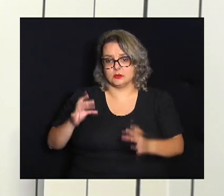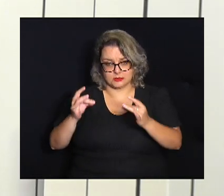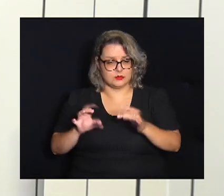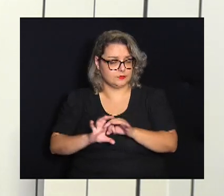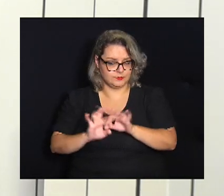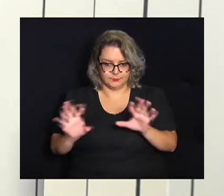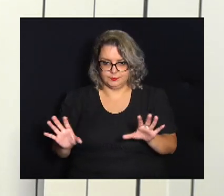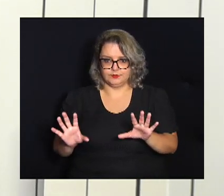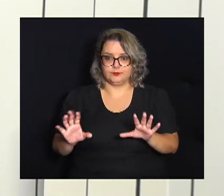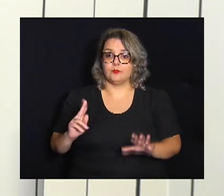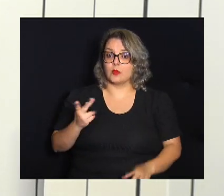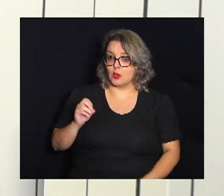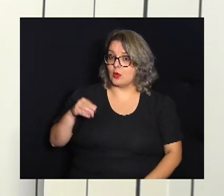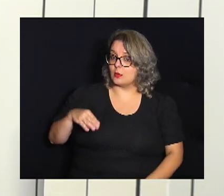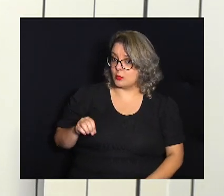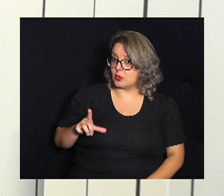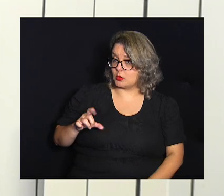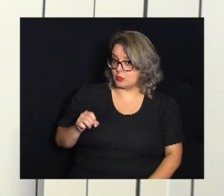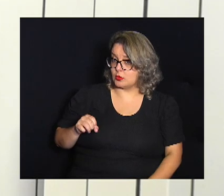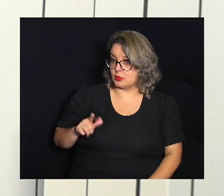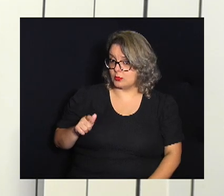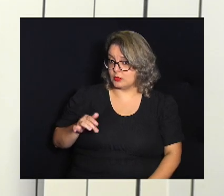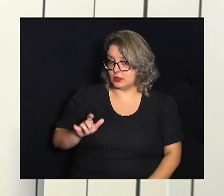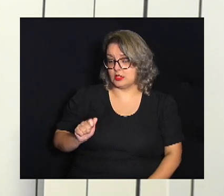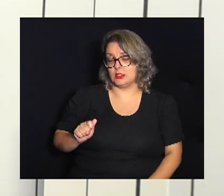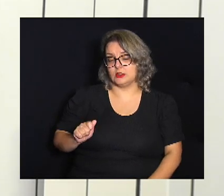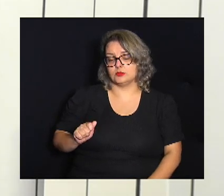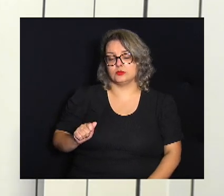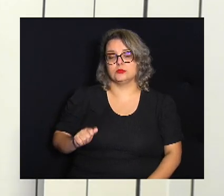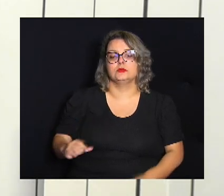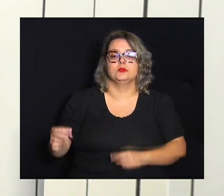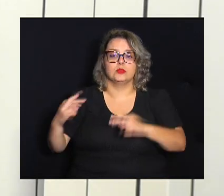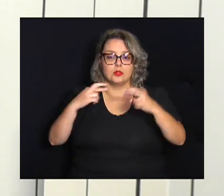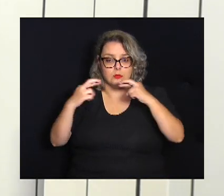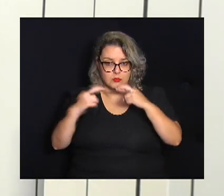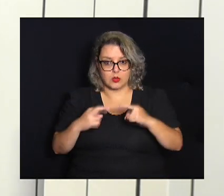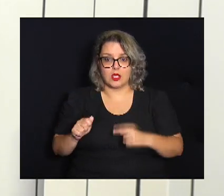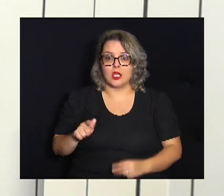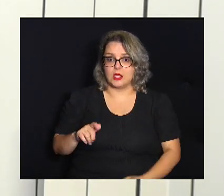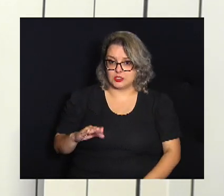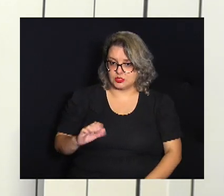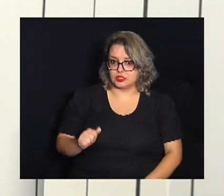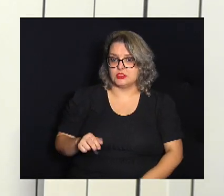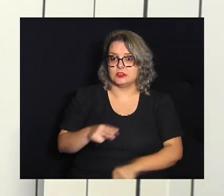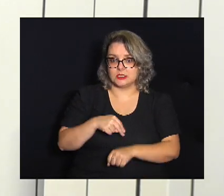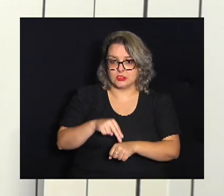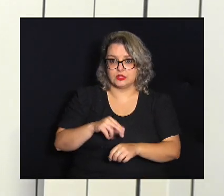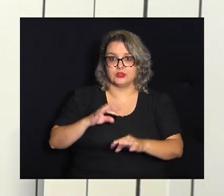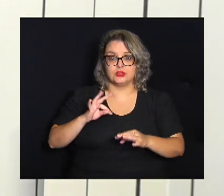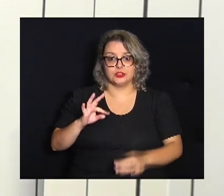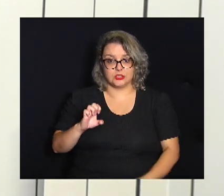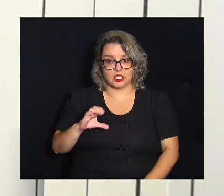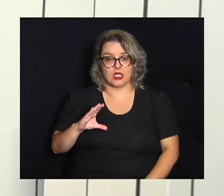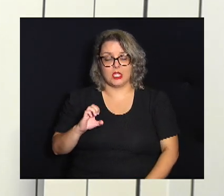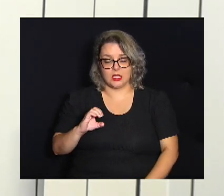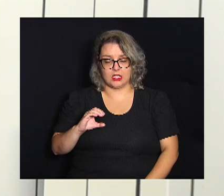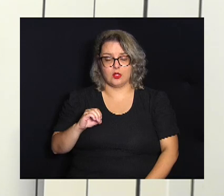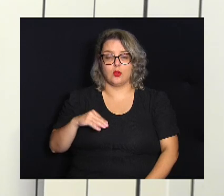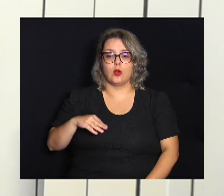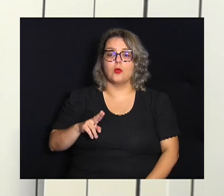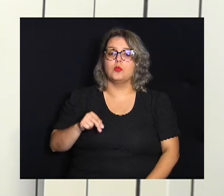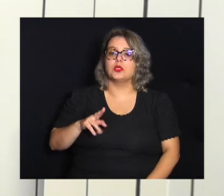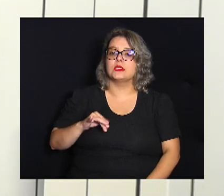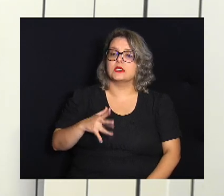autorizados, homologados ou fiscalizados pela Agência Nacional de Telecomunicações, a Anatel.